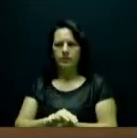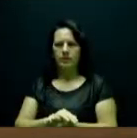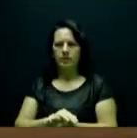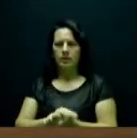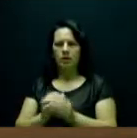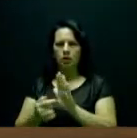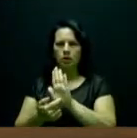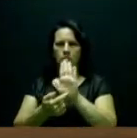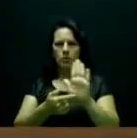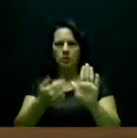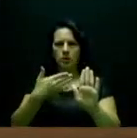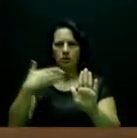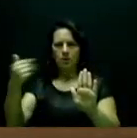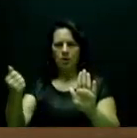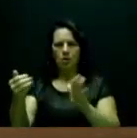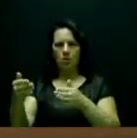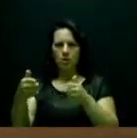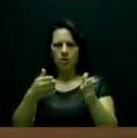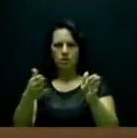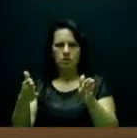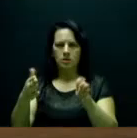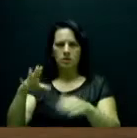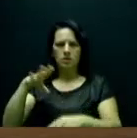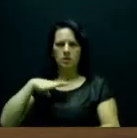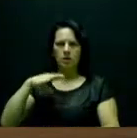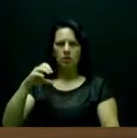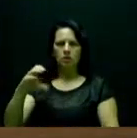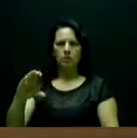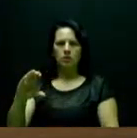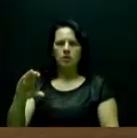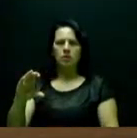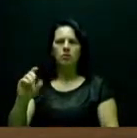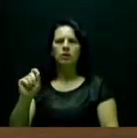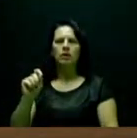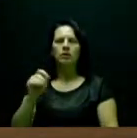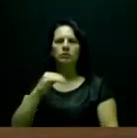é mostrar um melhor caminho para a cidade de Cubatão. Porque,